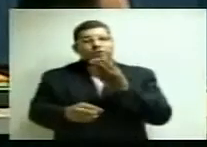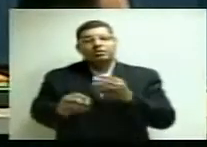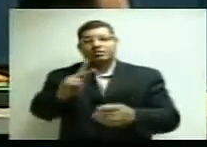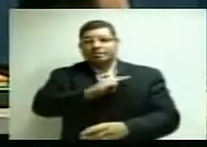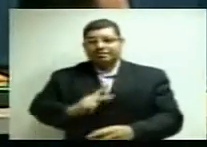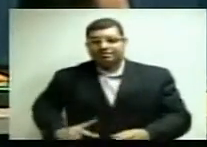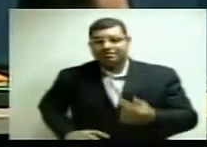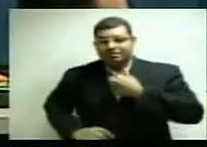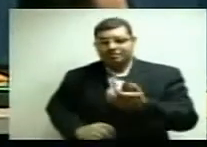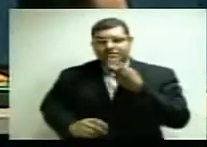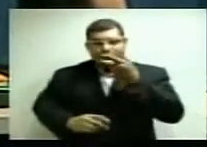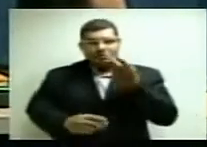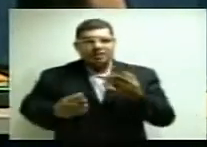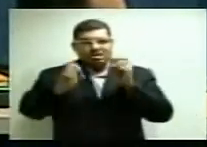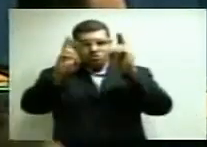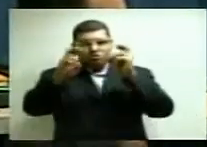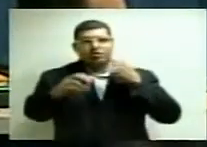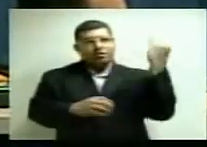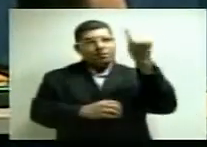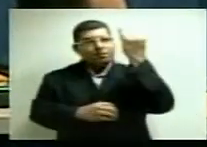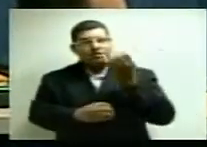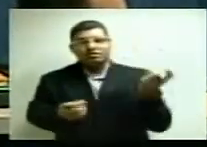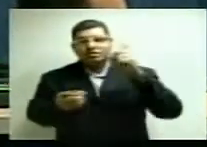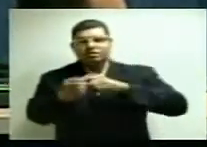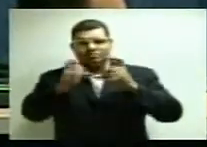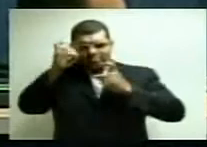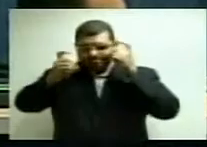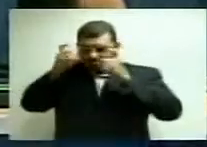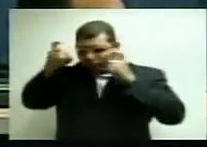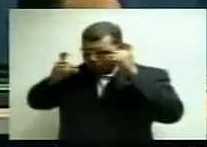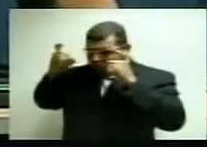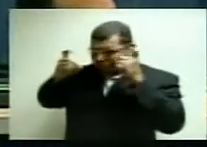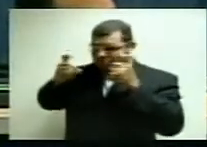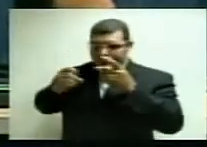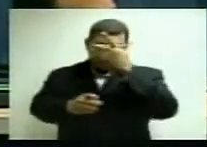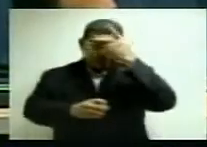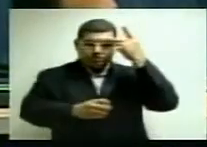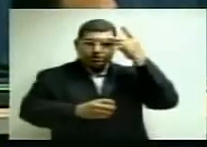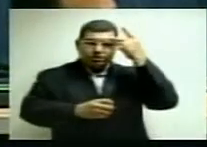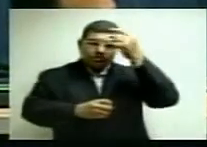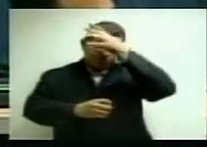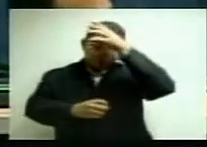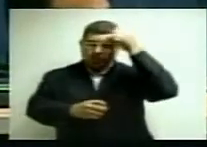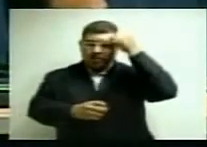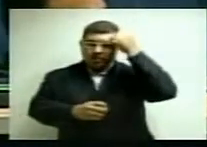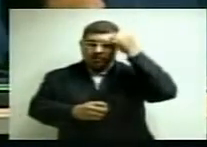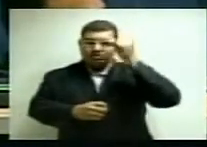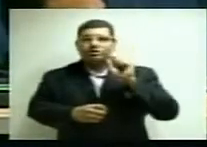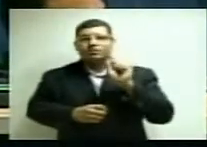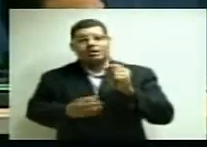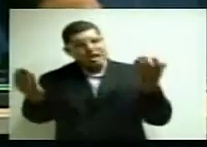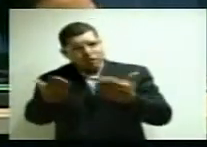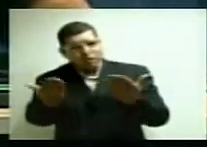Mas, senhor presidente, eu quero tratar de um assunto que vem atormentando a população da cidade de Manaus e